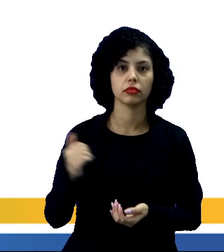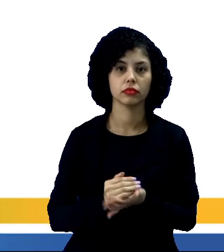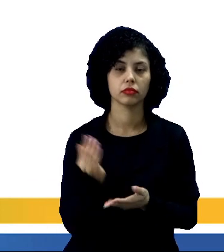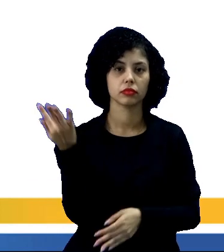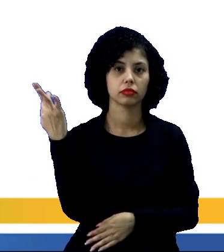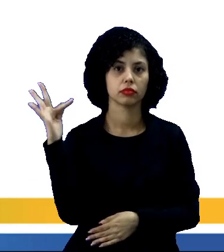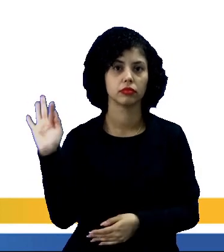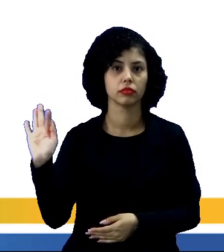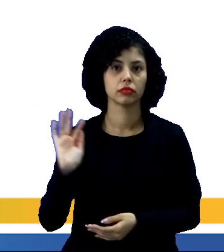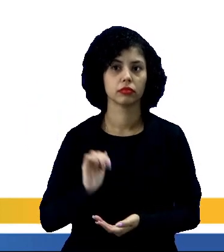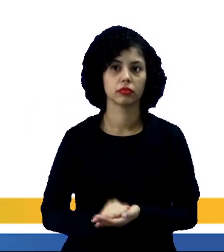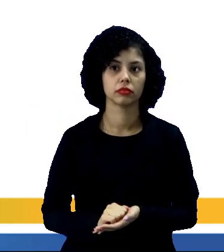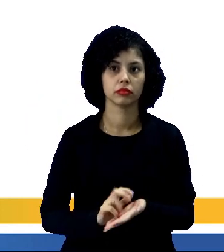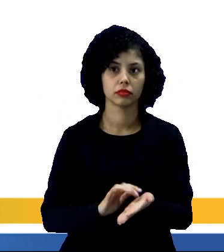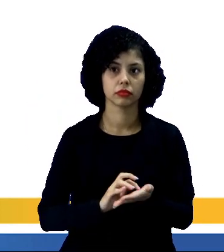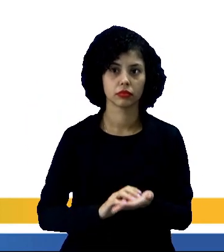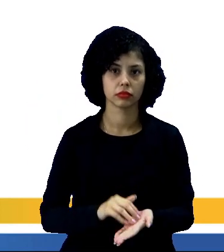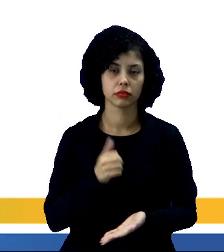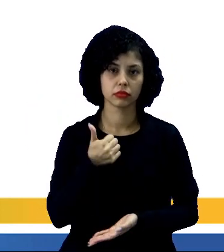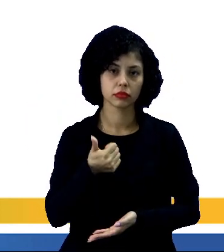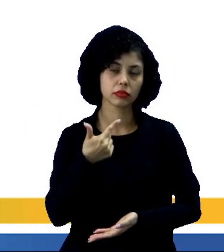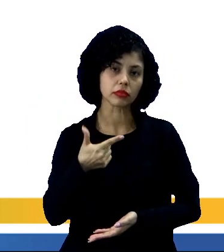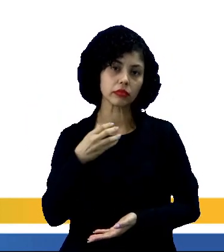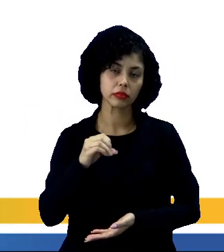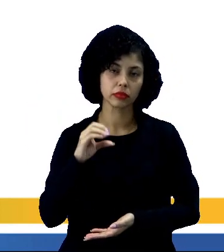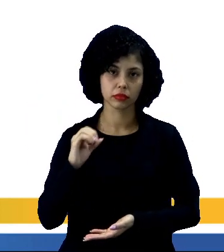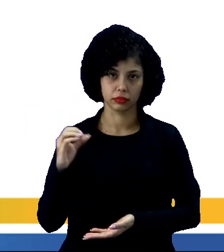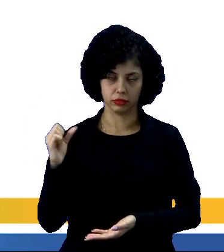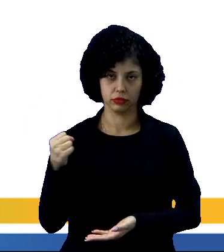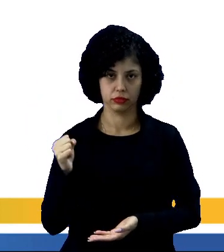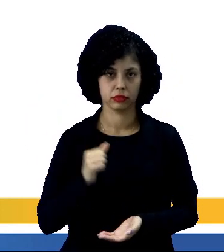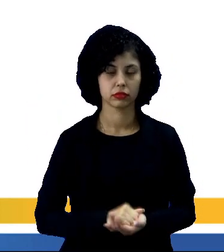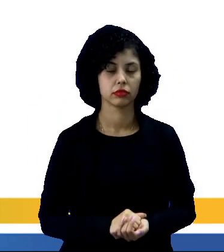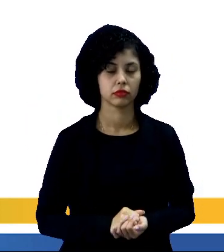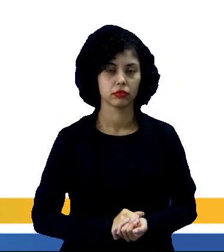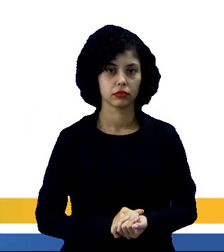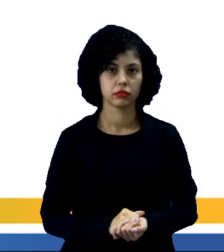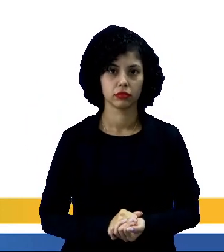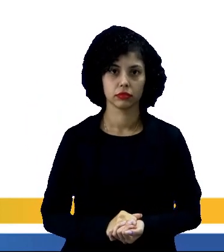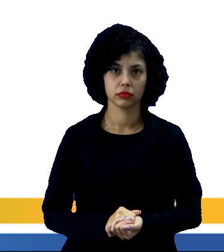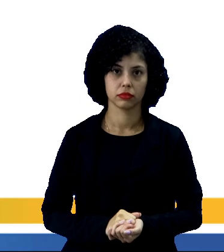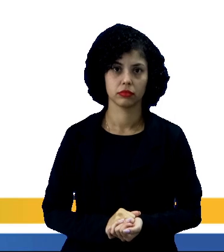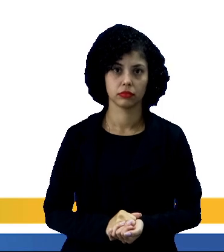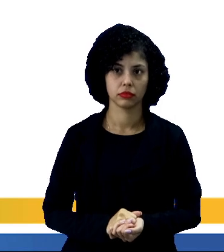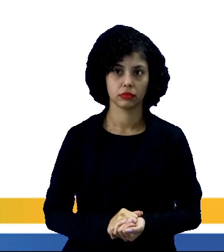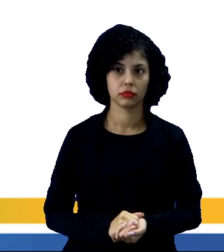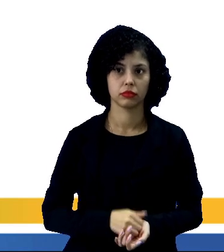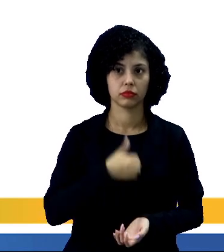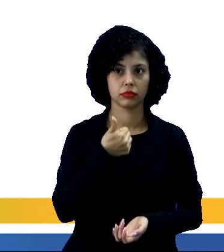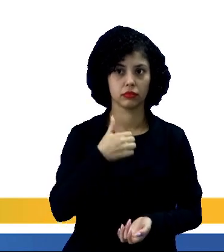foi convertida em som digital em 2008. Veja que o instrumento foi criado em